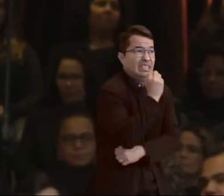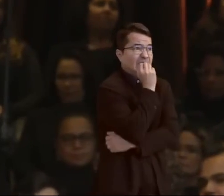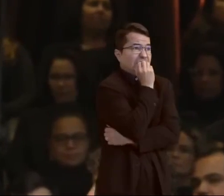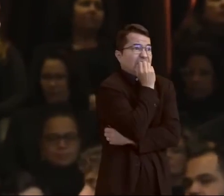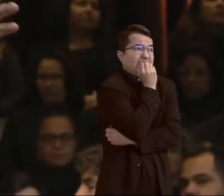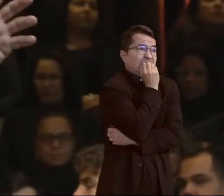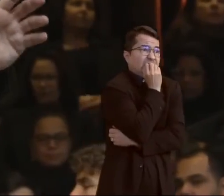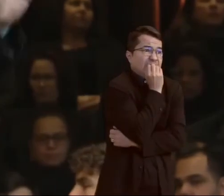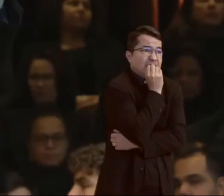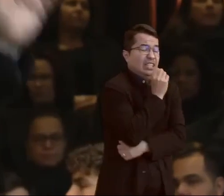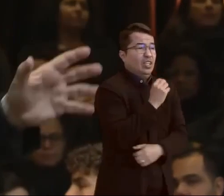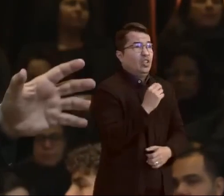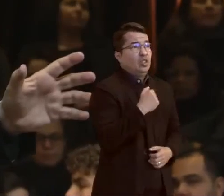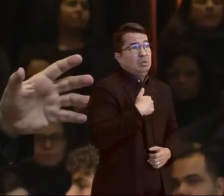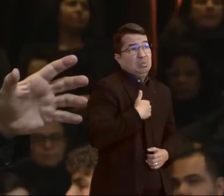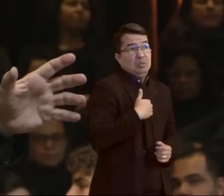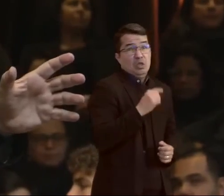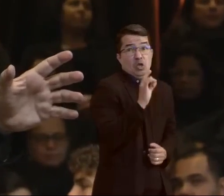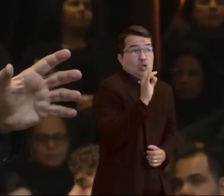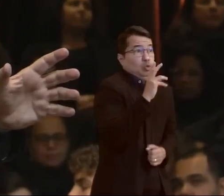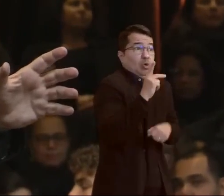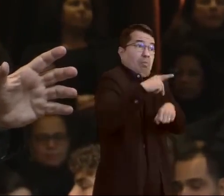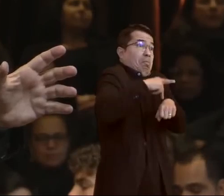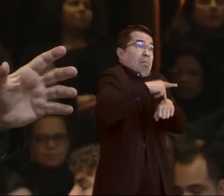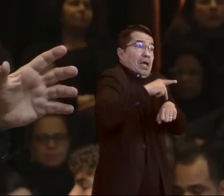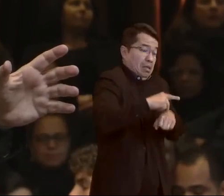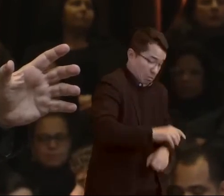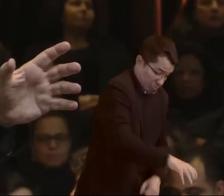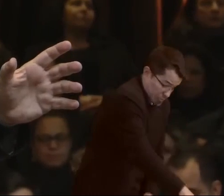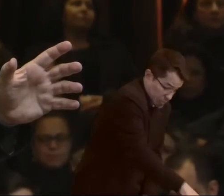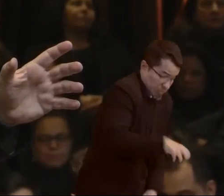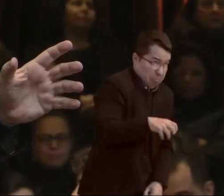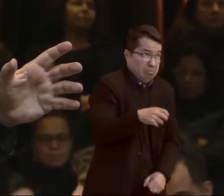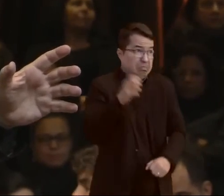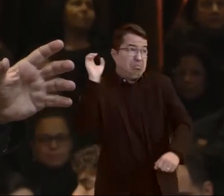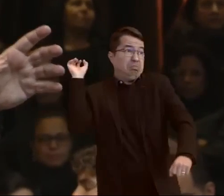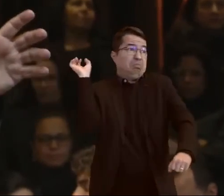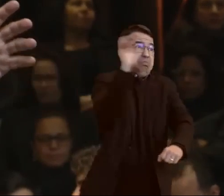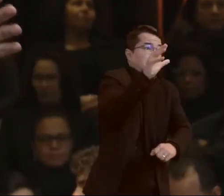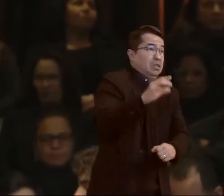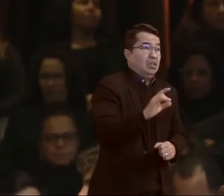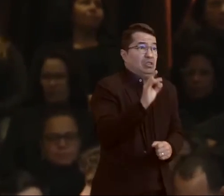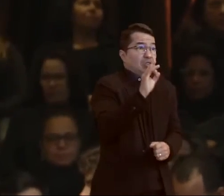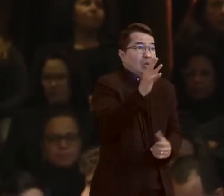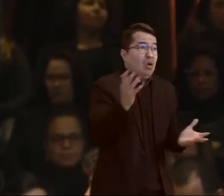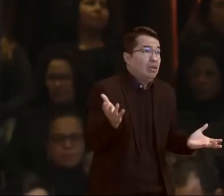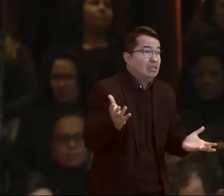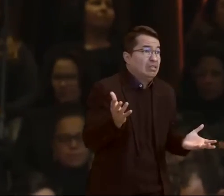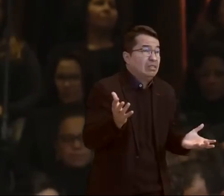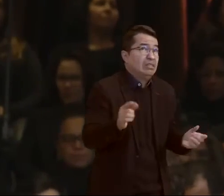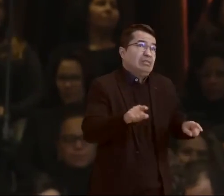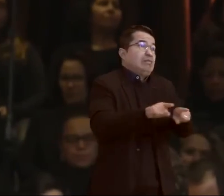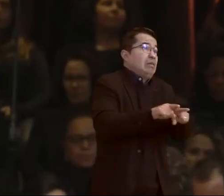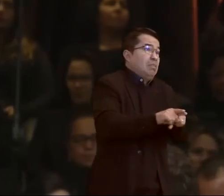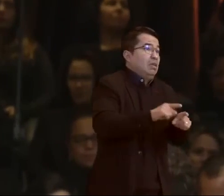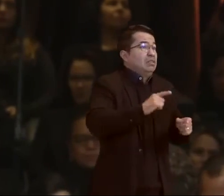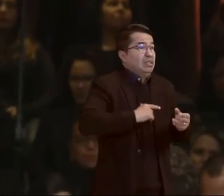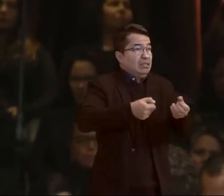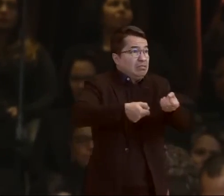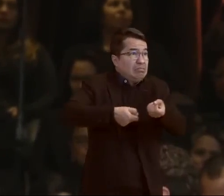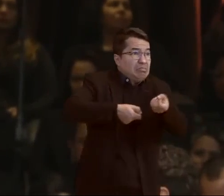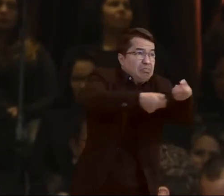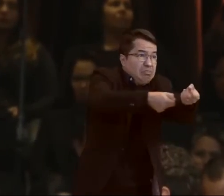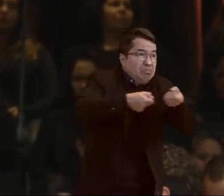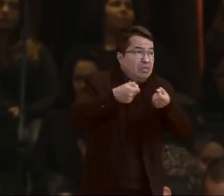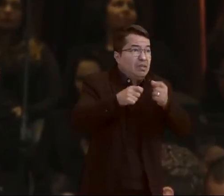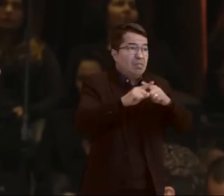Nós temos pedras para lutar contra eles. Temos lanças que nós fizemos com